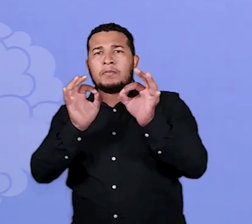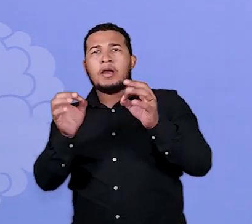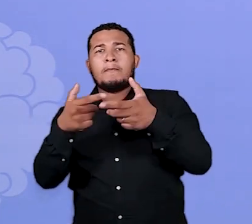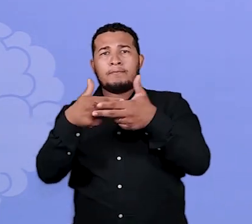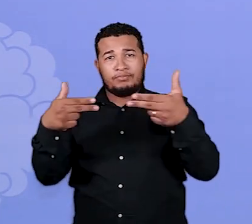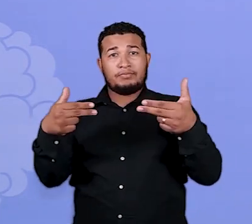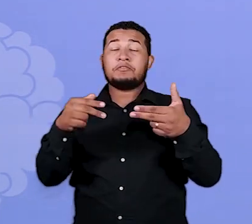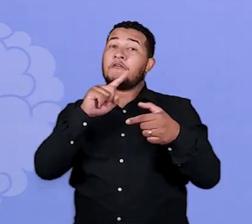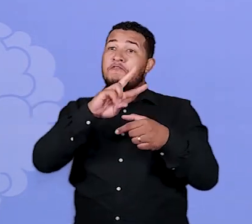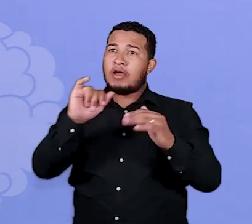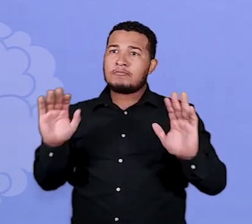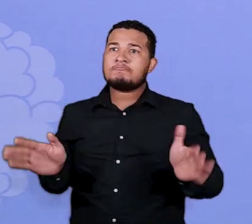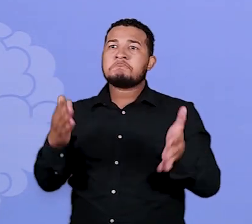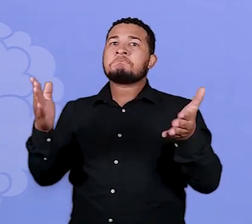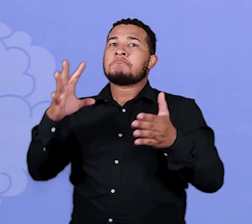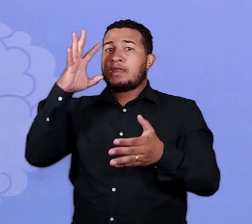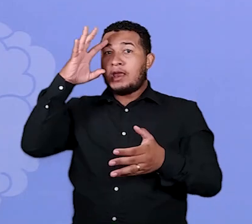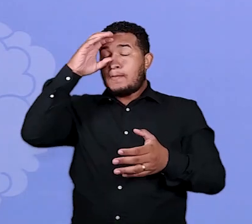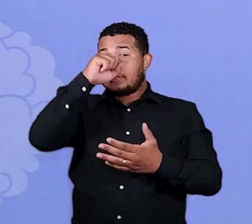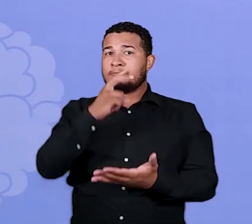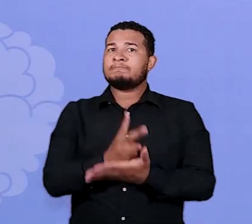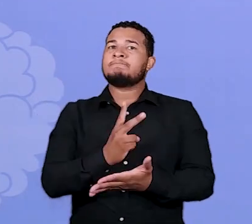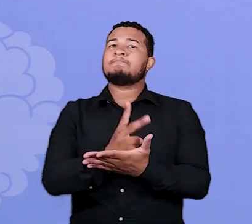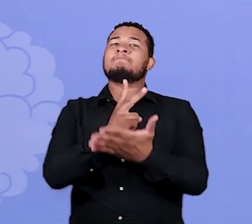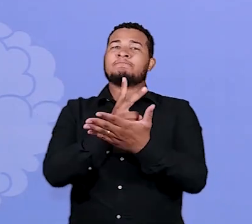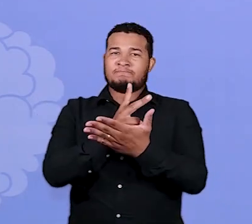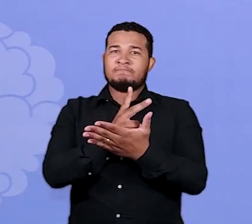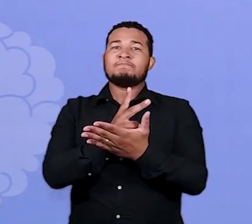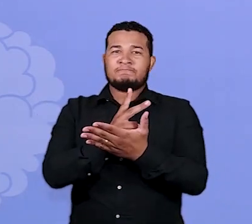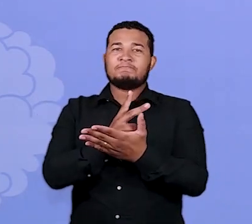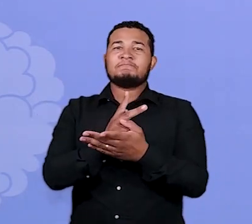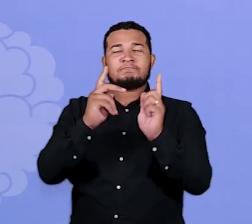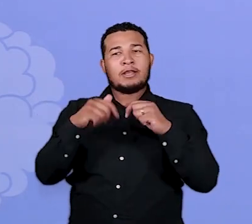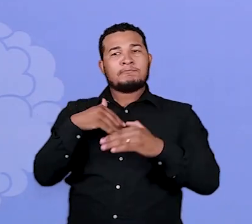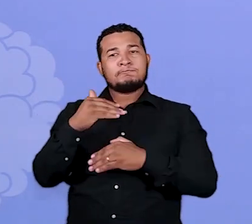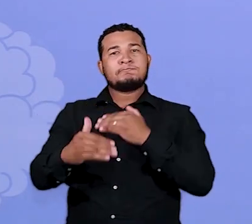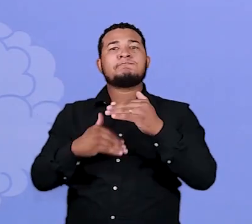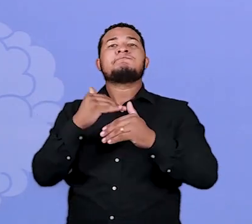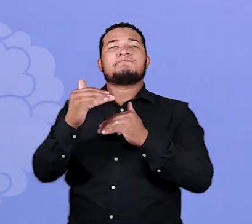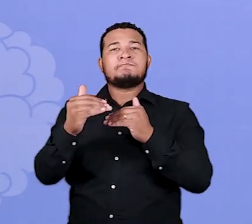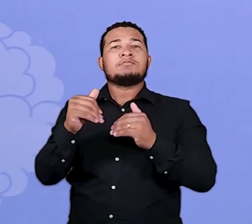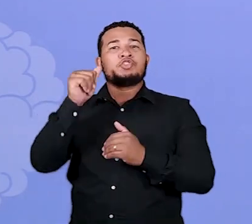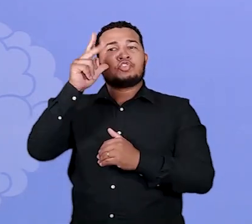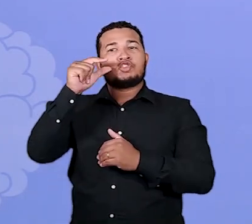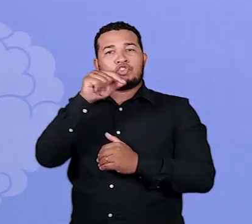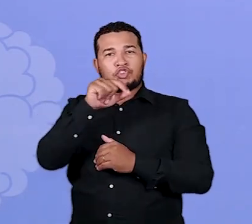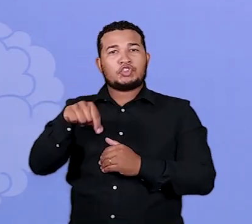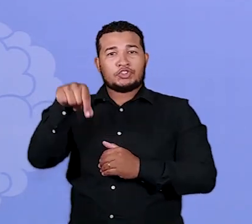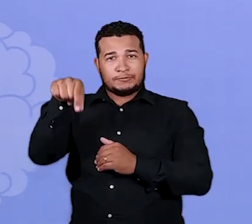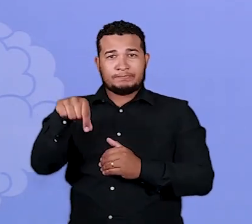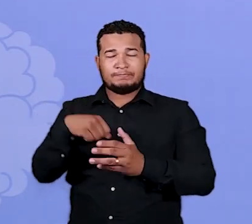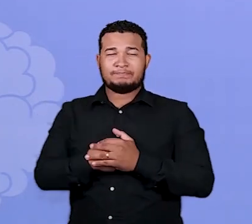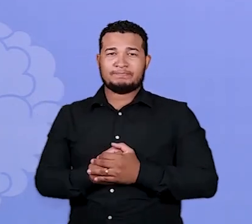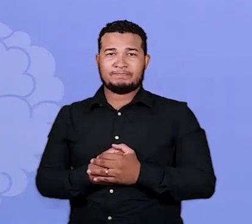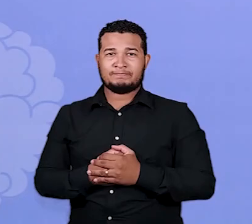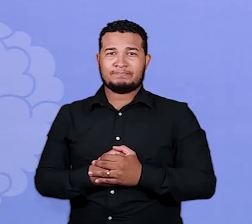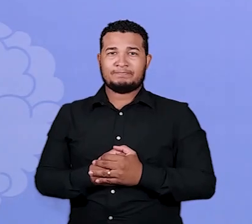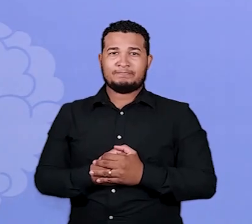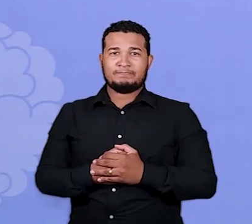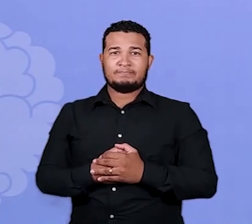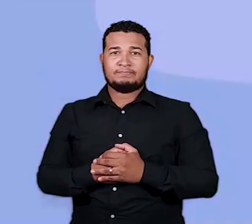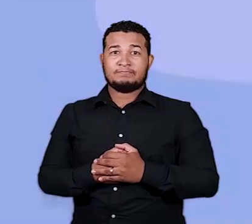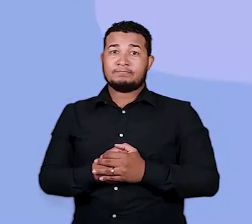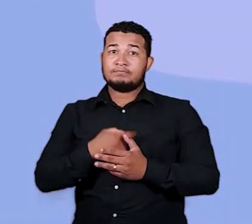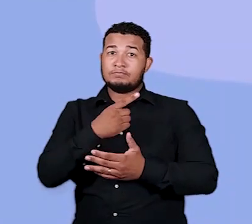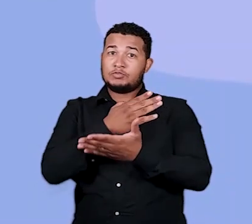movimentos, você vai ser impulsionado para você aprender cada vez mais e poder continuar nessa caminhada do xadrez. Vamos para o próximo